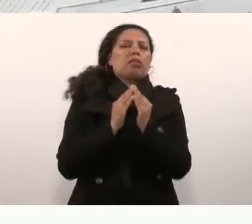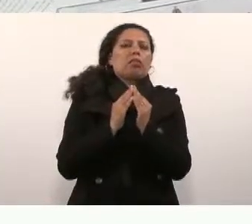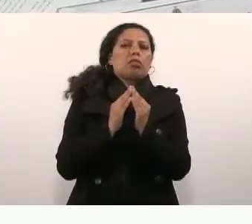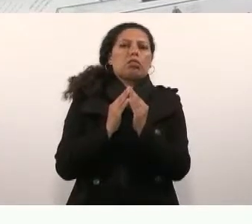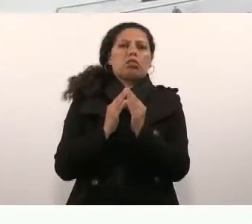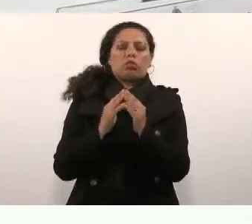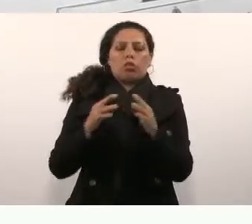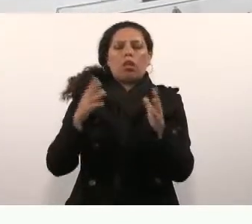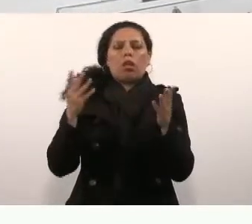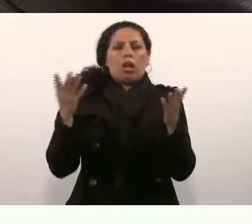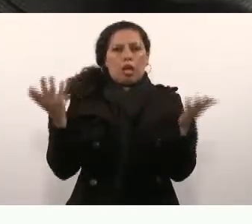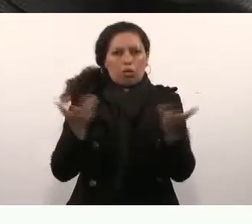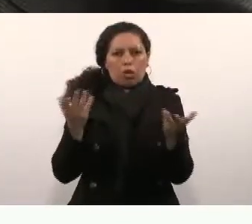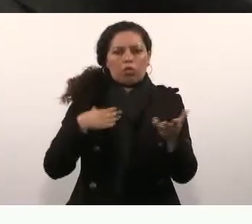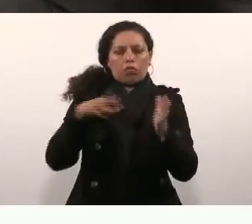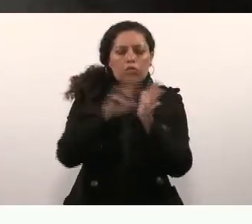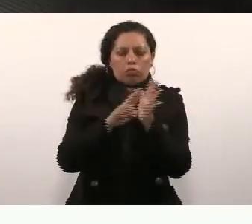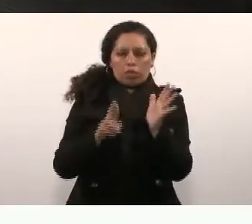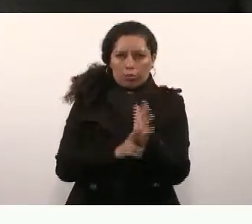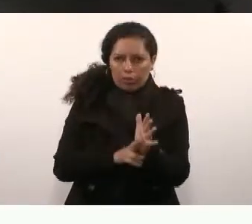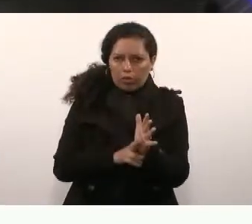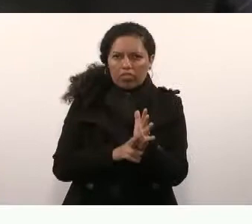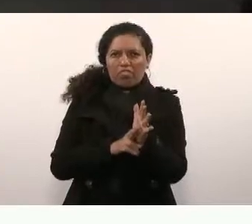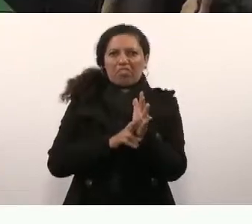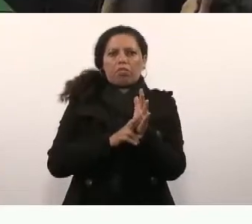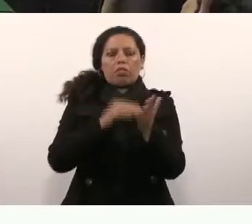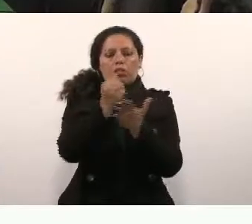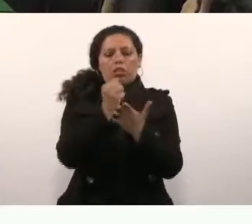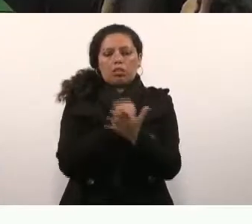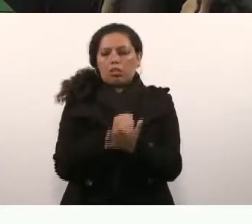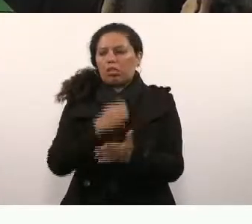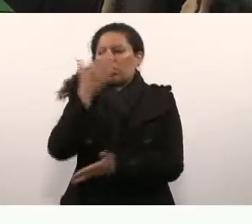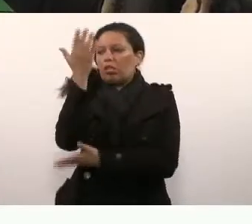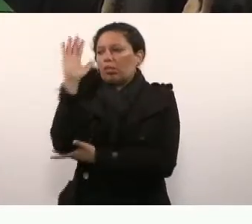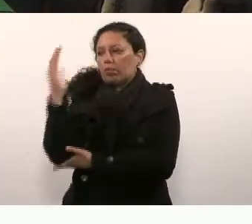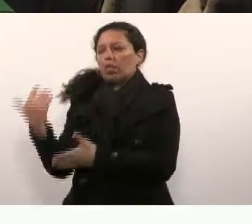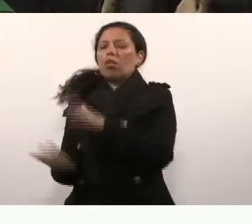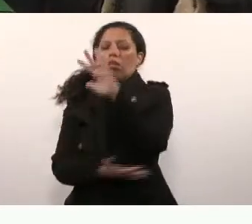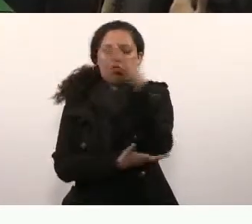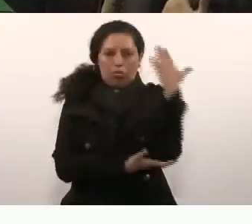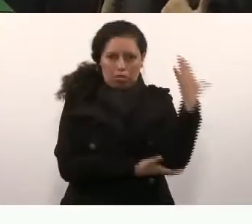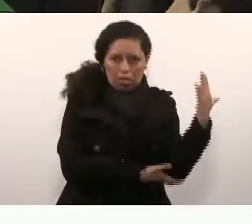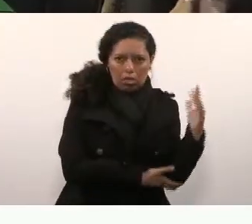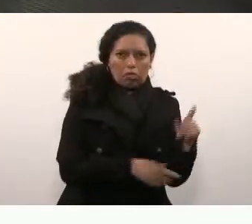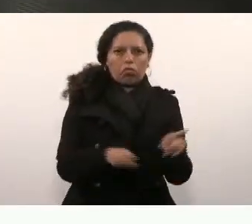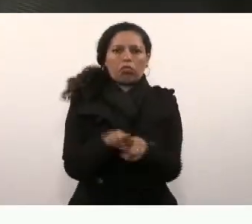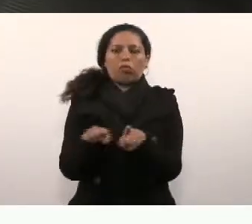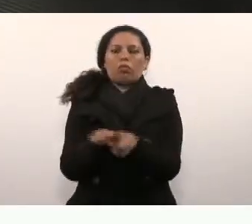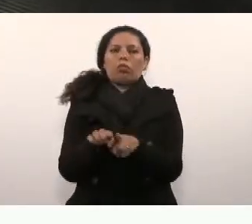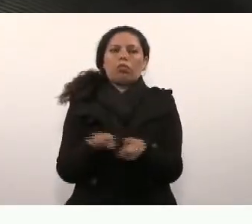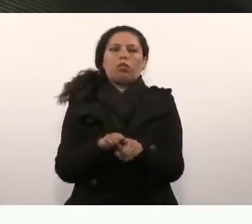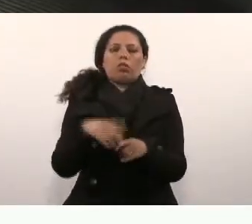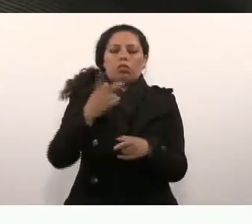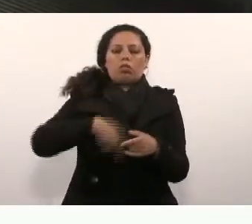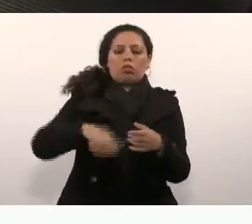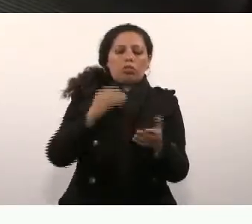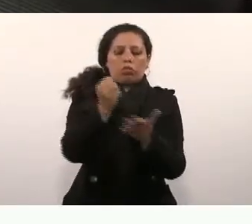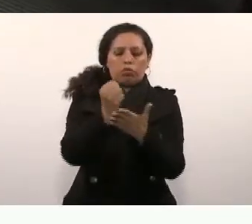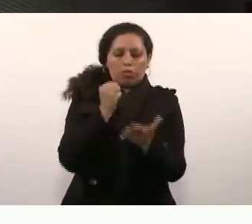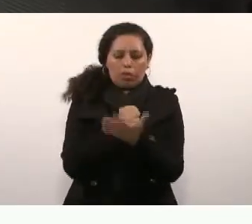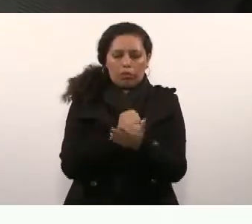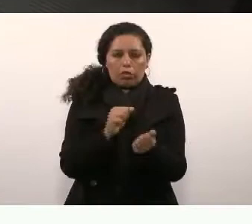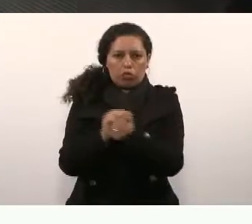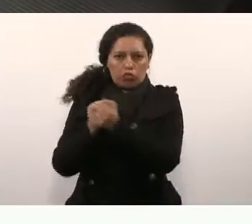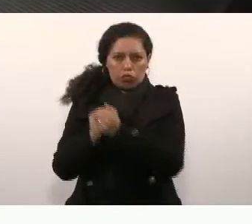aprovar o requerimento. Meio Ambiente, o Tiago trouxe uma contribuição importante. Entendeu? Vamos aprovar o requerimento e vamos aprovar uma eventual audiência pública em conjunto com as